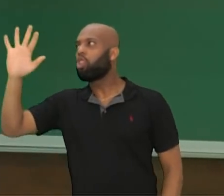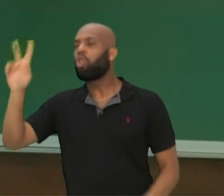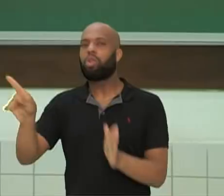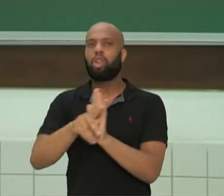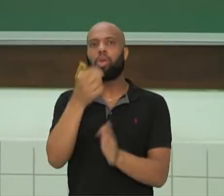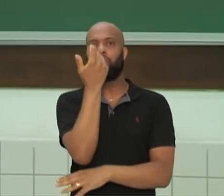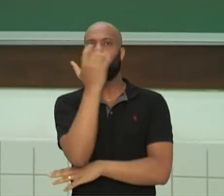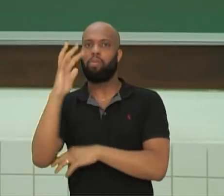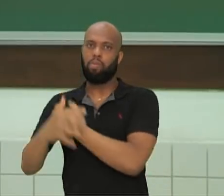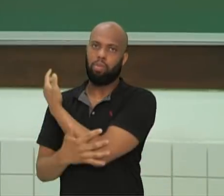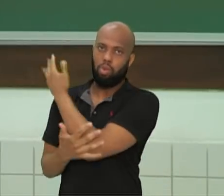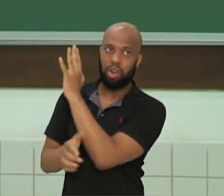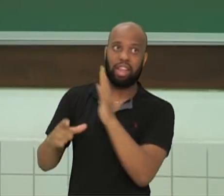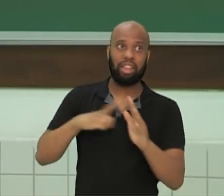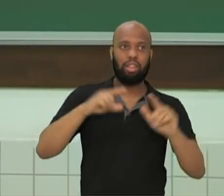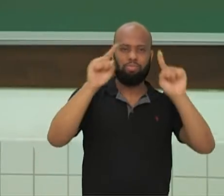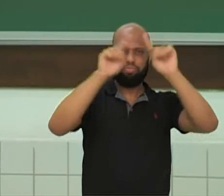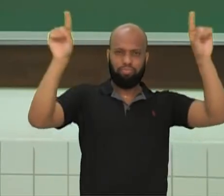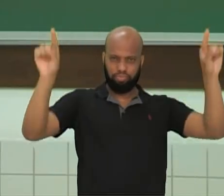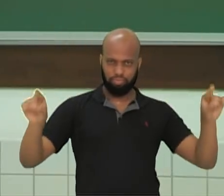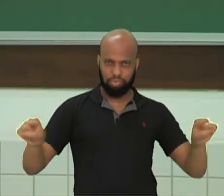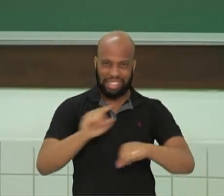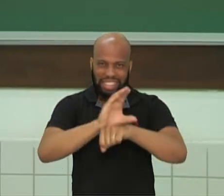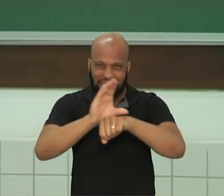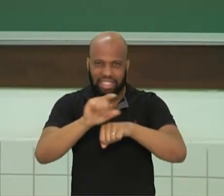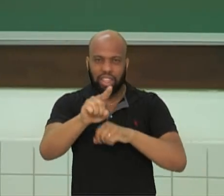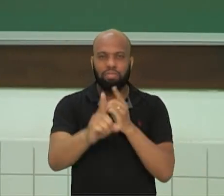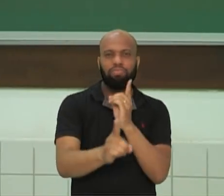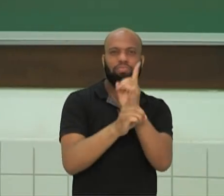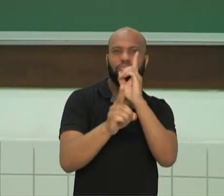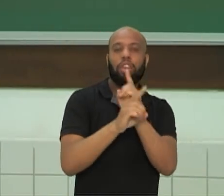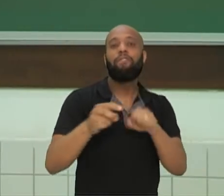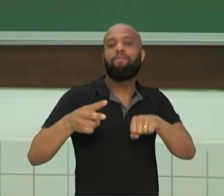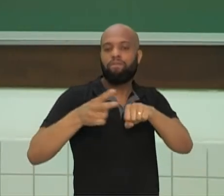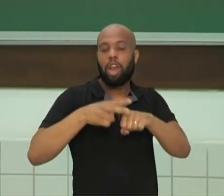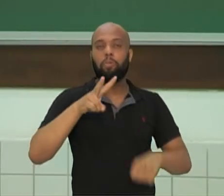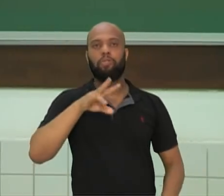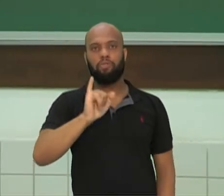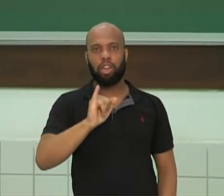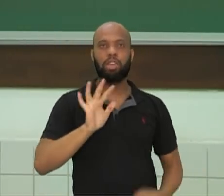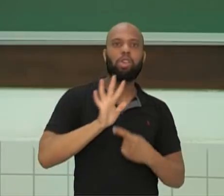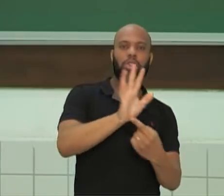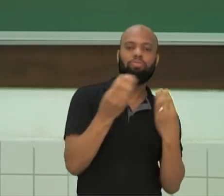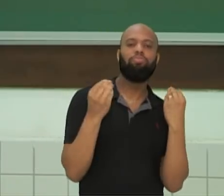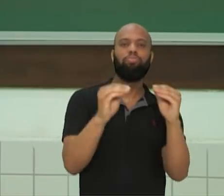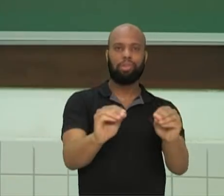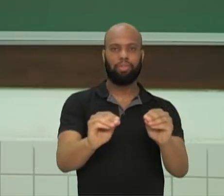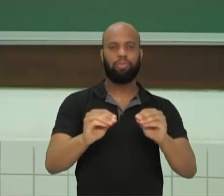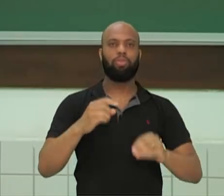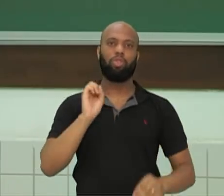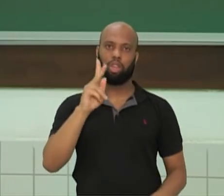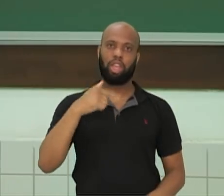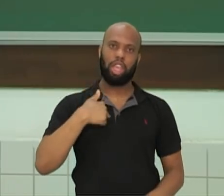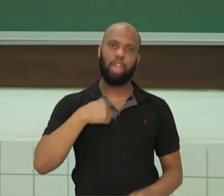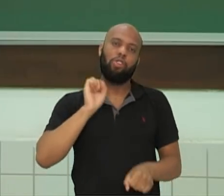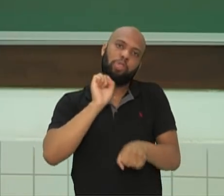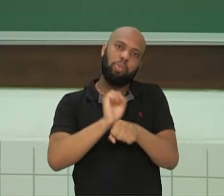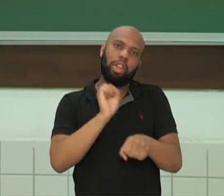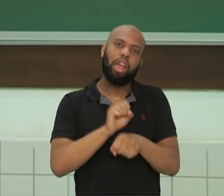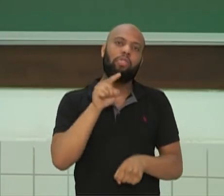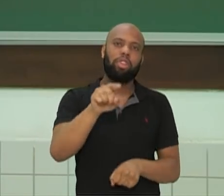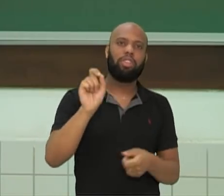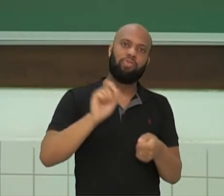natureza. Então, nesse trecho, vocês vão procurar aqui o verbo, ok? Vocês vão